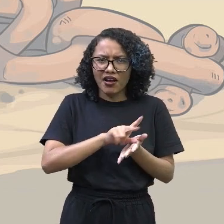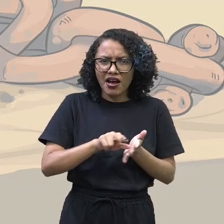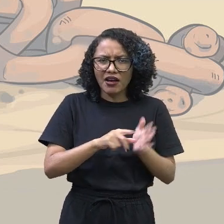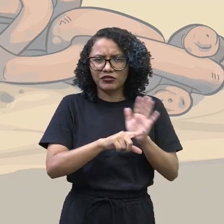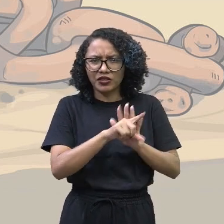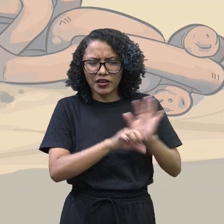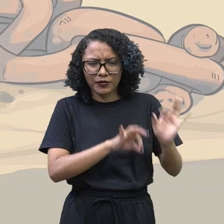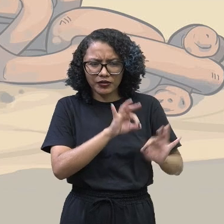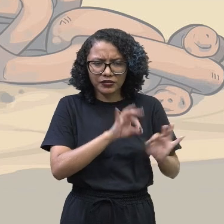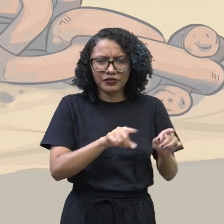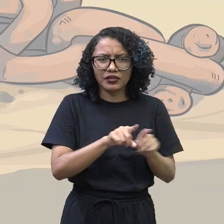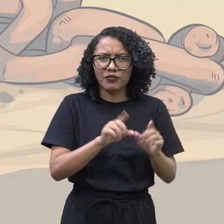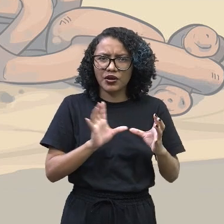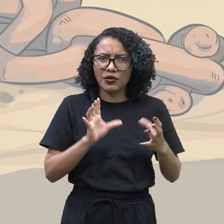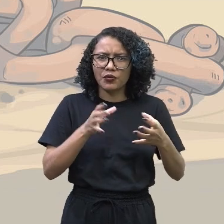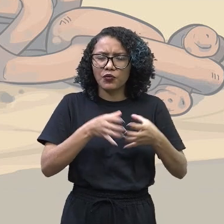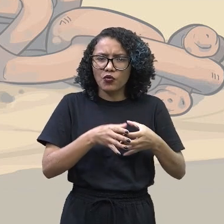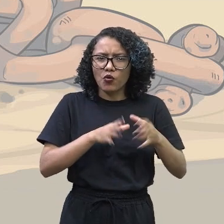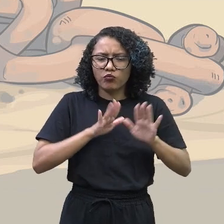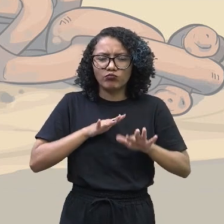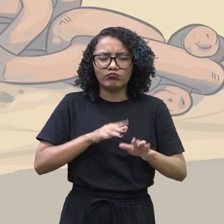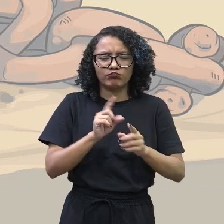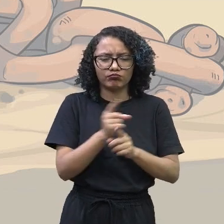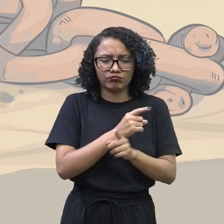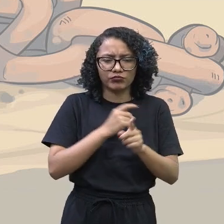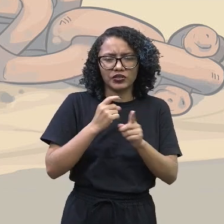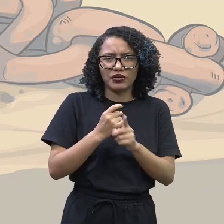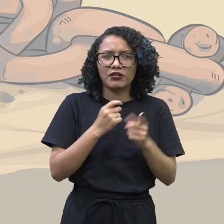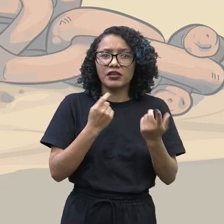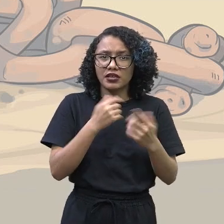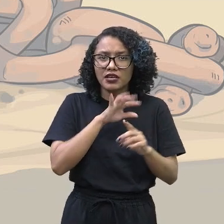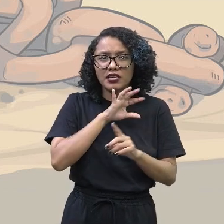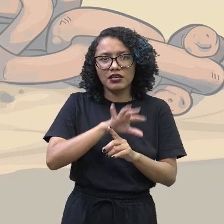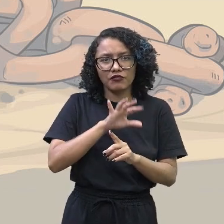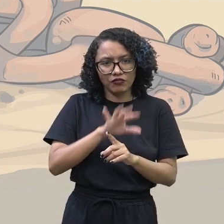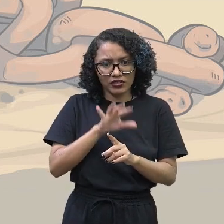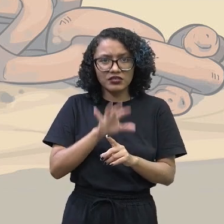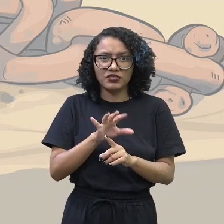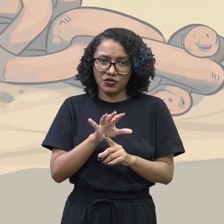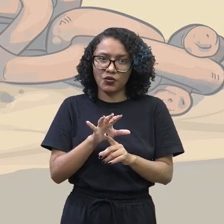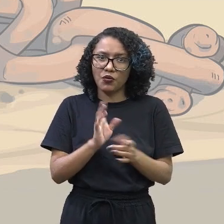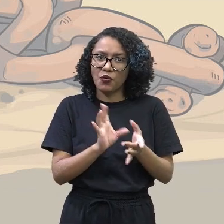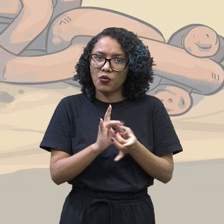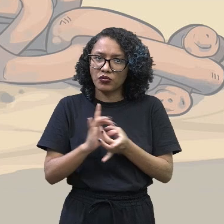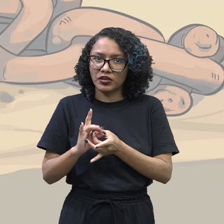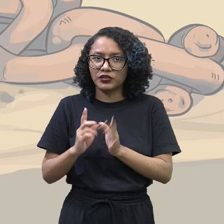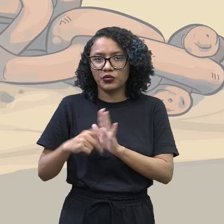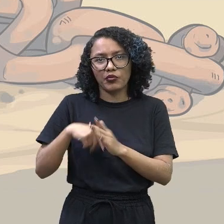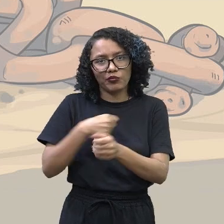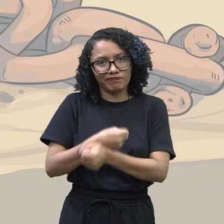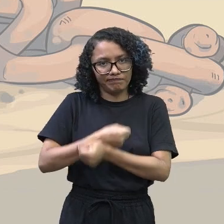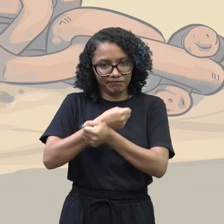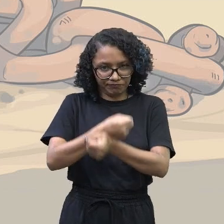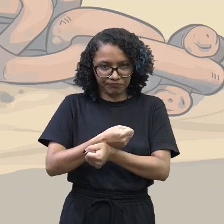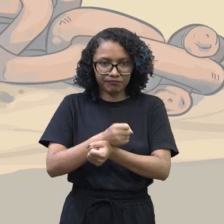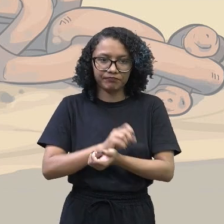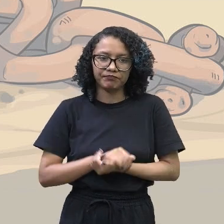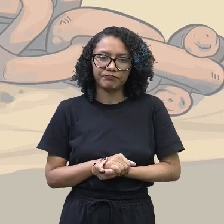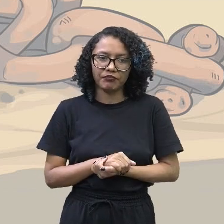que influenciaram diretamente o desfecho da questão escravocrata, com destaque para as